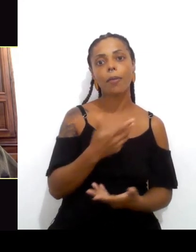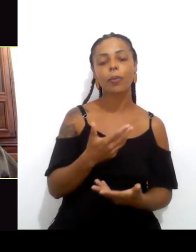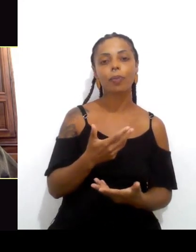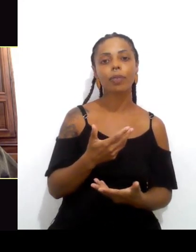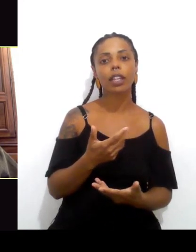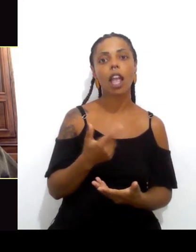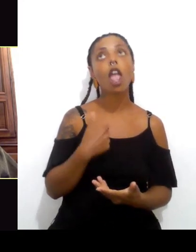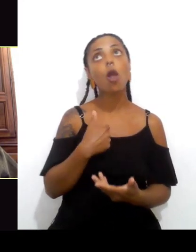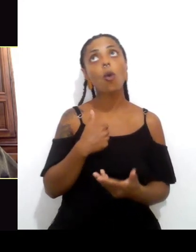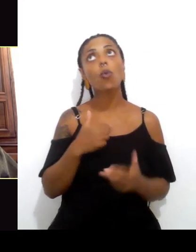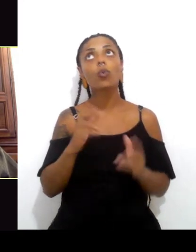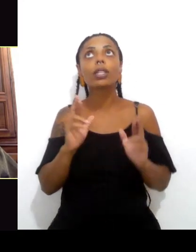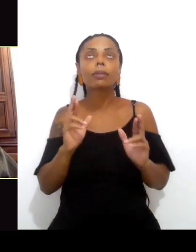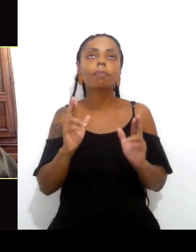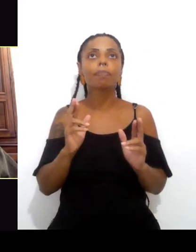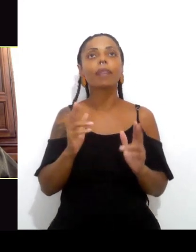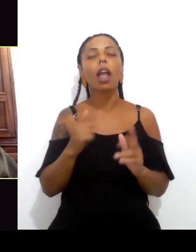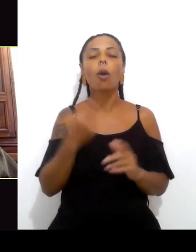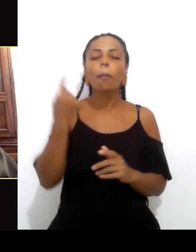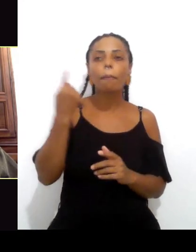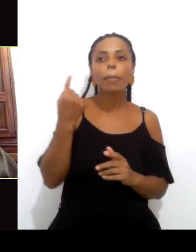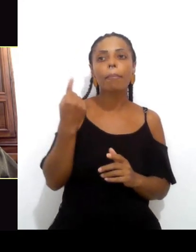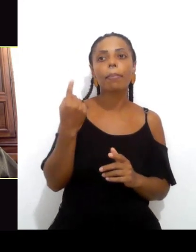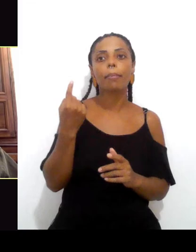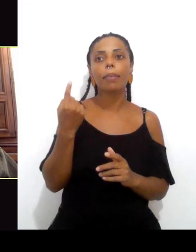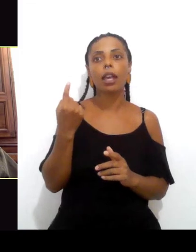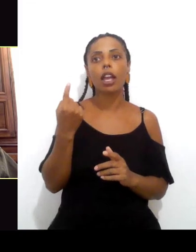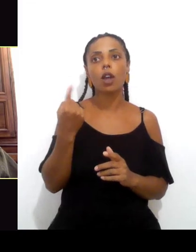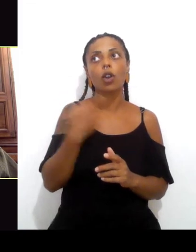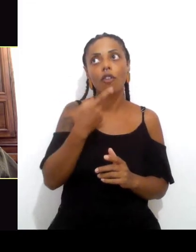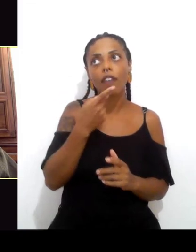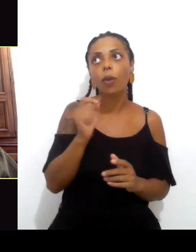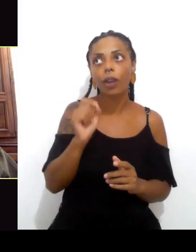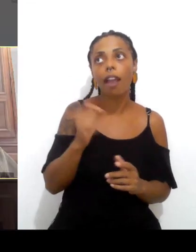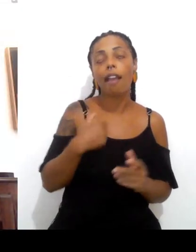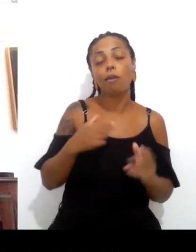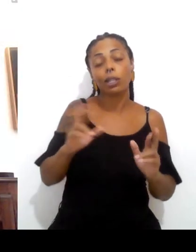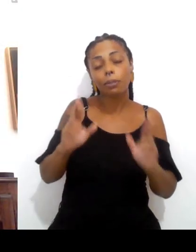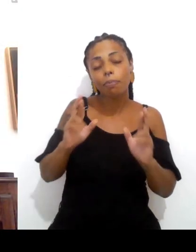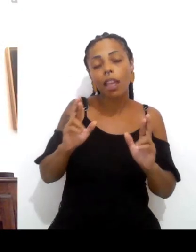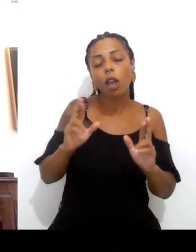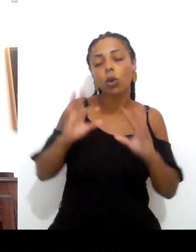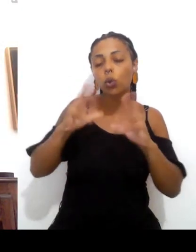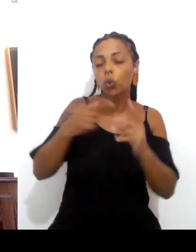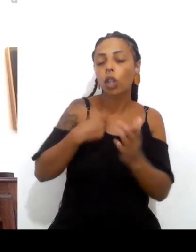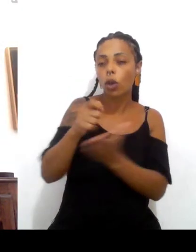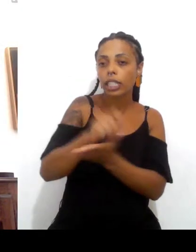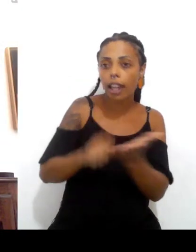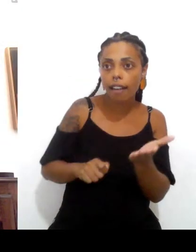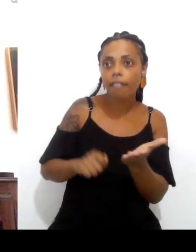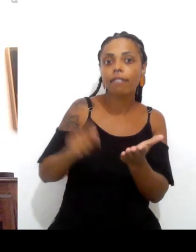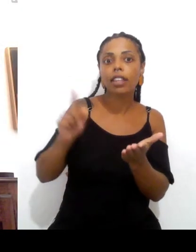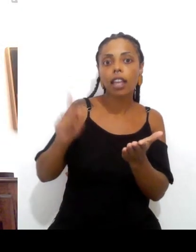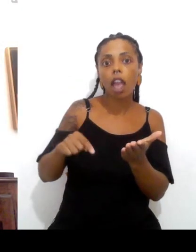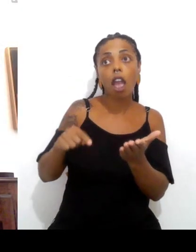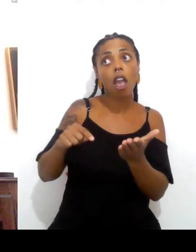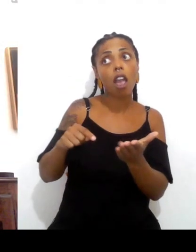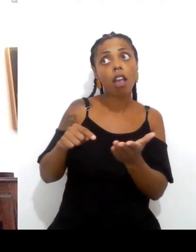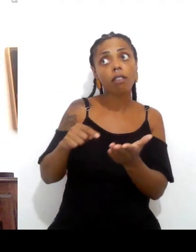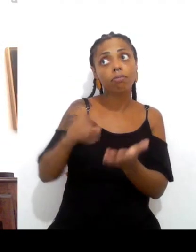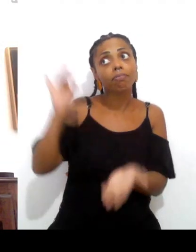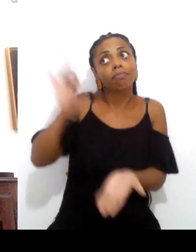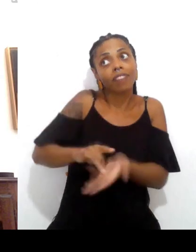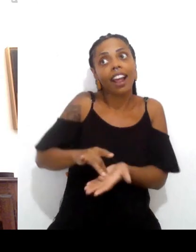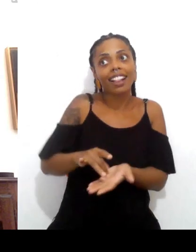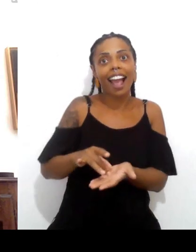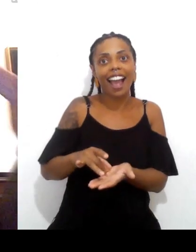o primeiro livro que eu tenho a dizer que eu espero que tudo que eu tenho escrito tenha se baseado em fatos também